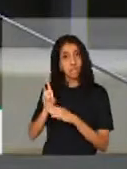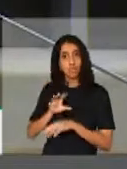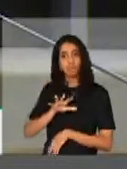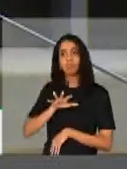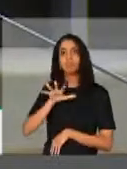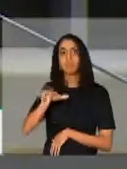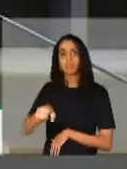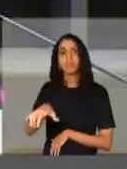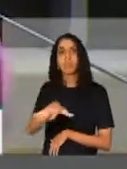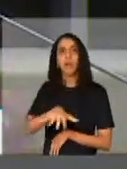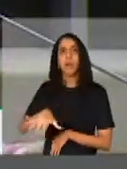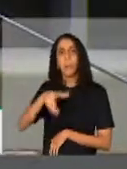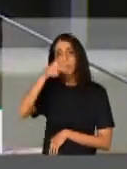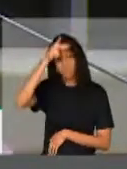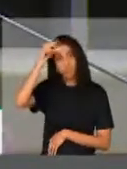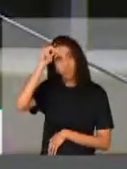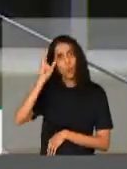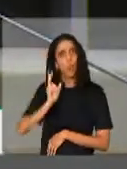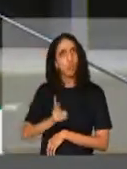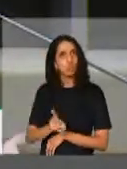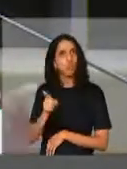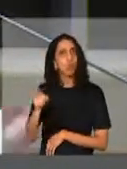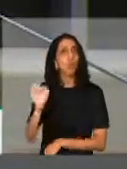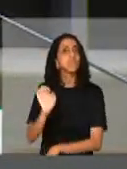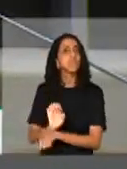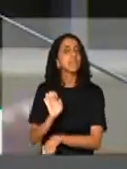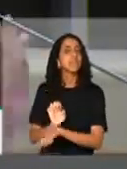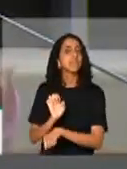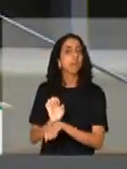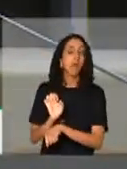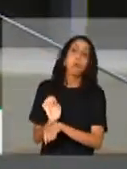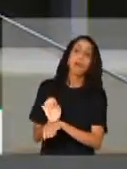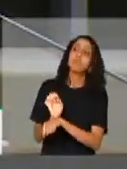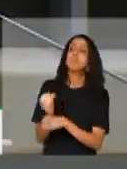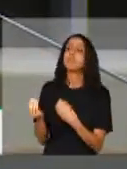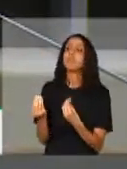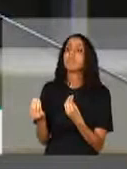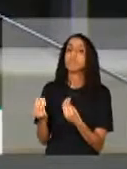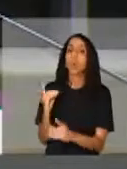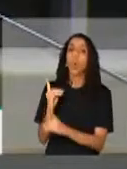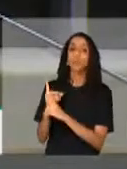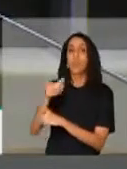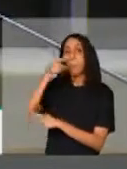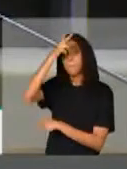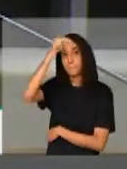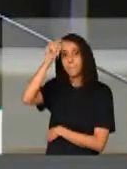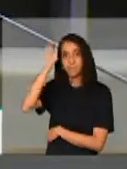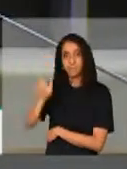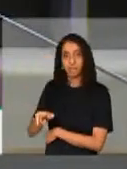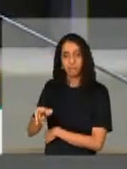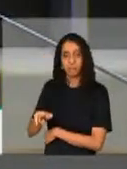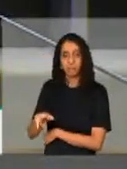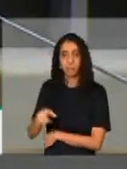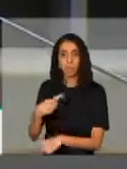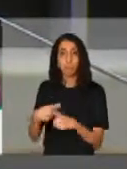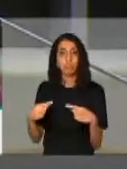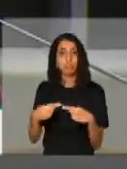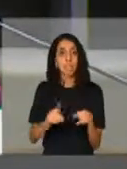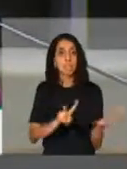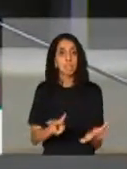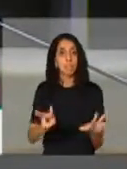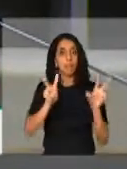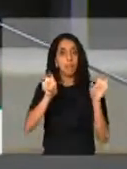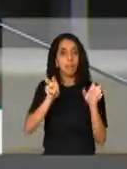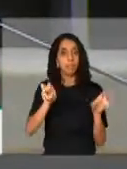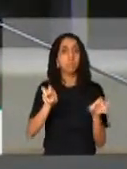prefeitura da cidade e continuam lá esperando que o prefeito Bruno Covas os atenda. A ação faz parte da Semana de